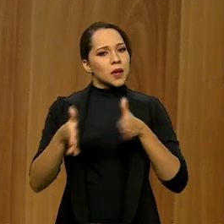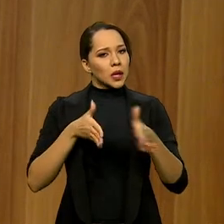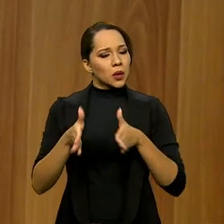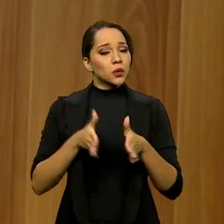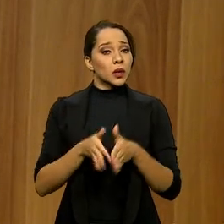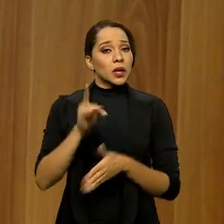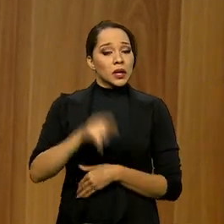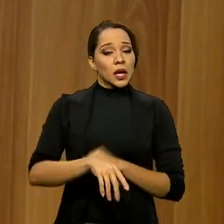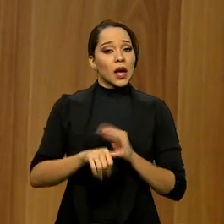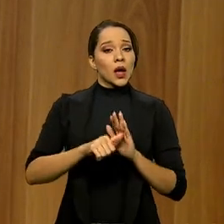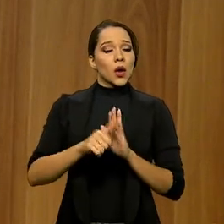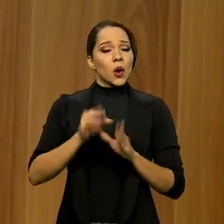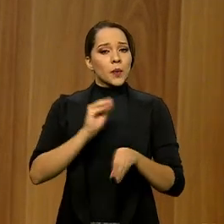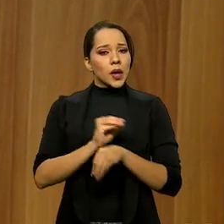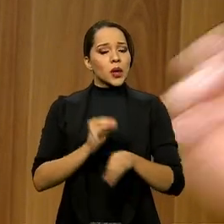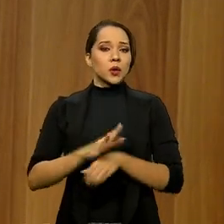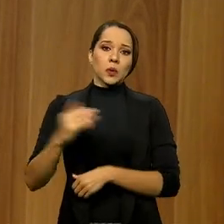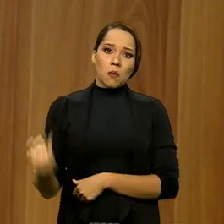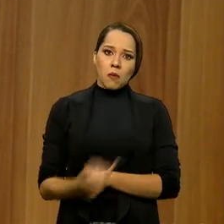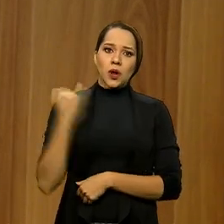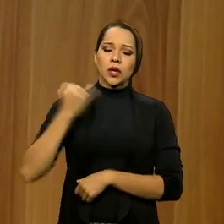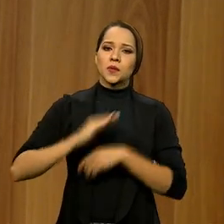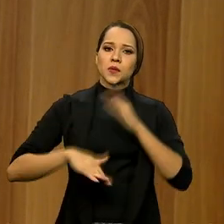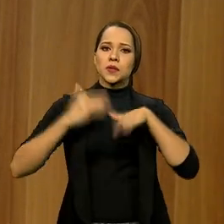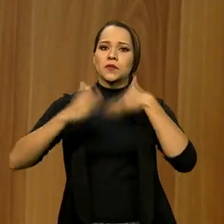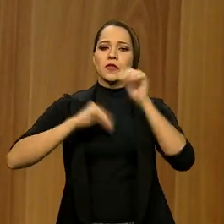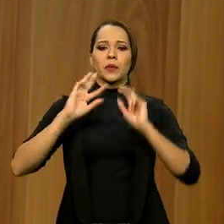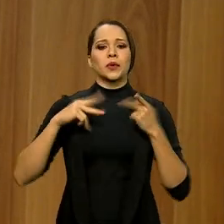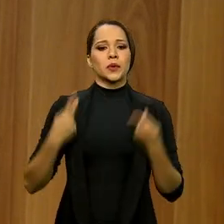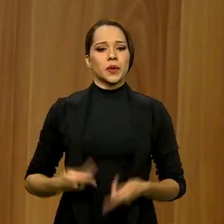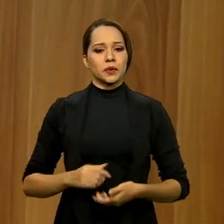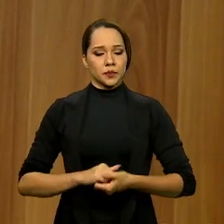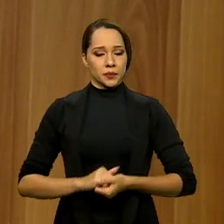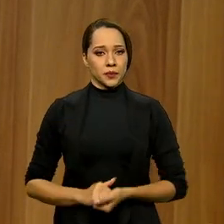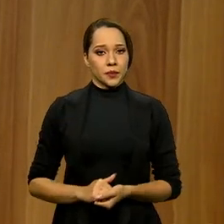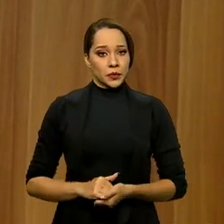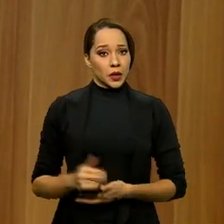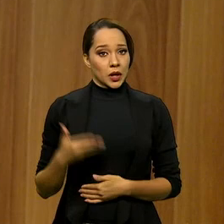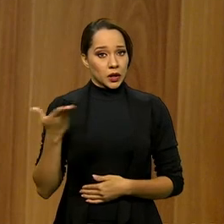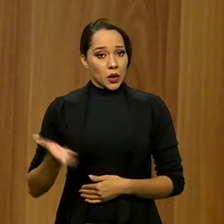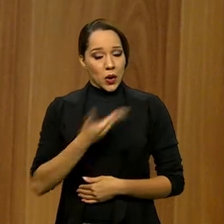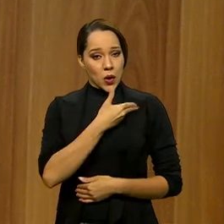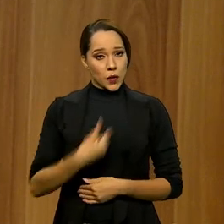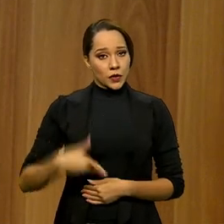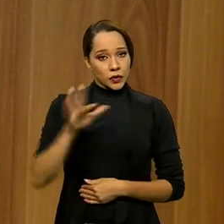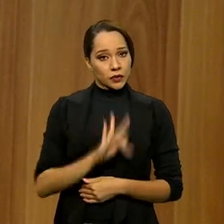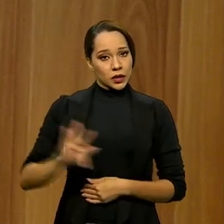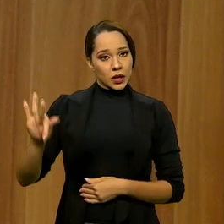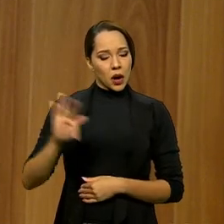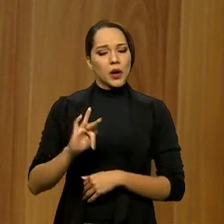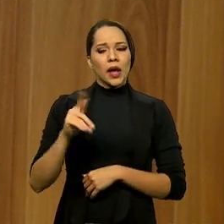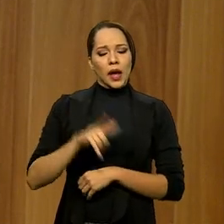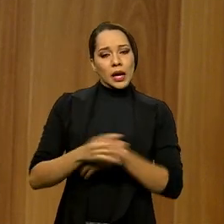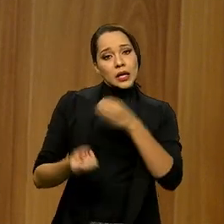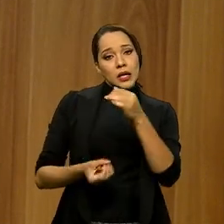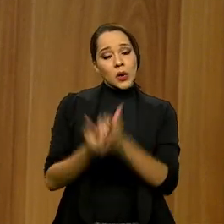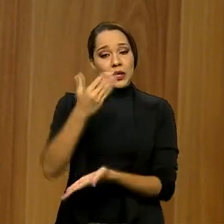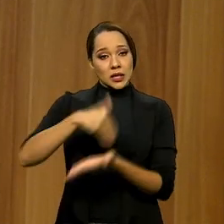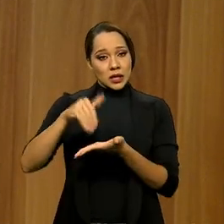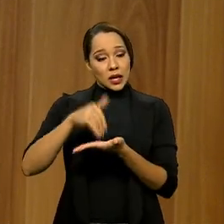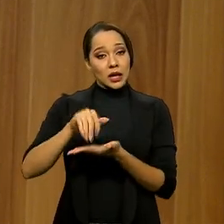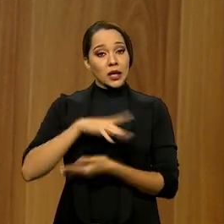é considerado um período muito importante para o desenvolvimento humano, né? Então, o governo federal criou essa secretaria, ela tem um